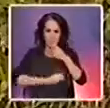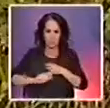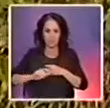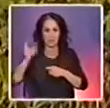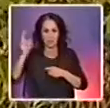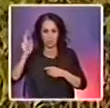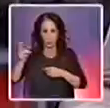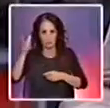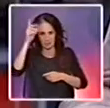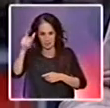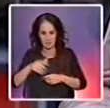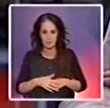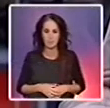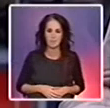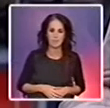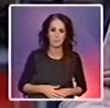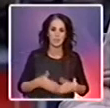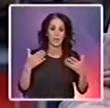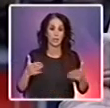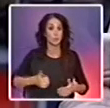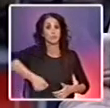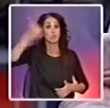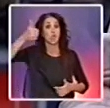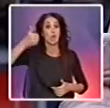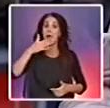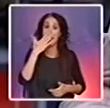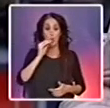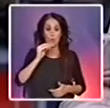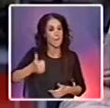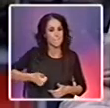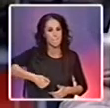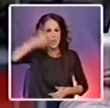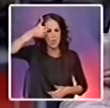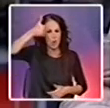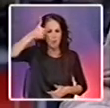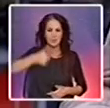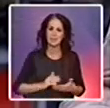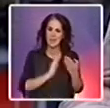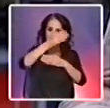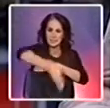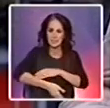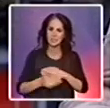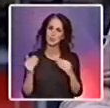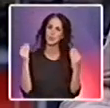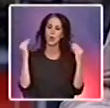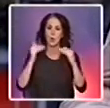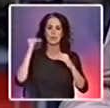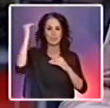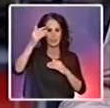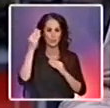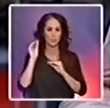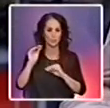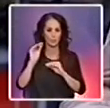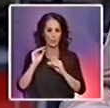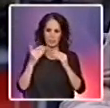na Rússia. Está identificada a aluna que teve a nota mais alta de acesso ao ensino superior. Tem 18 anos,